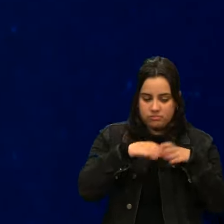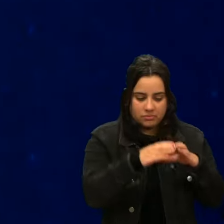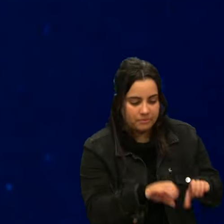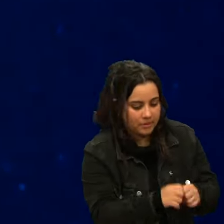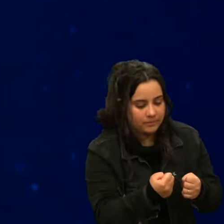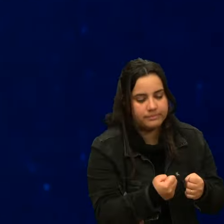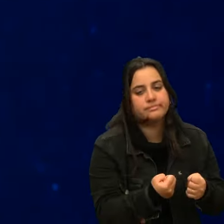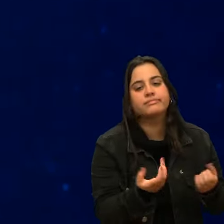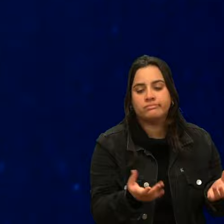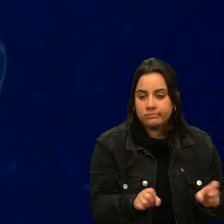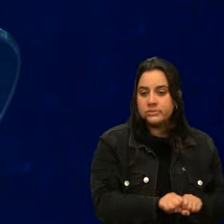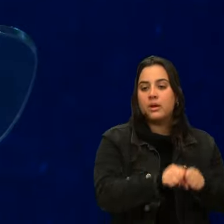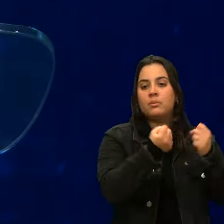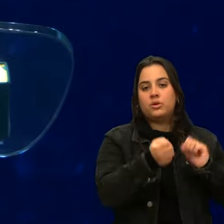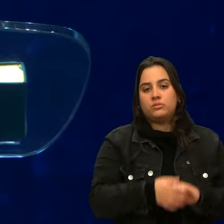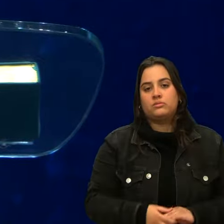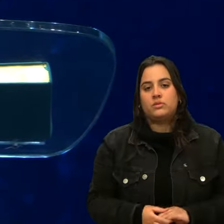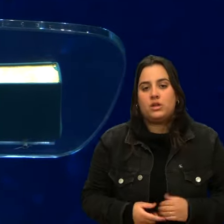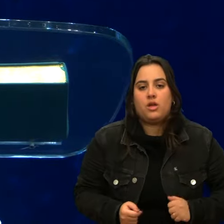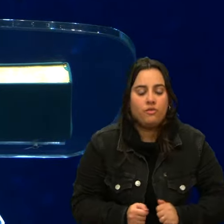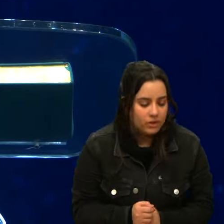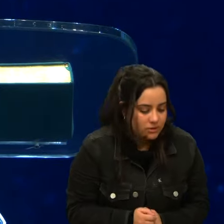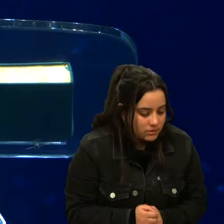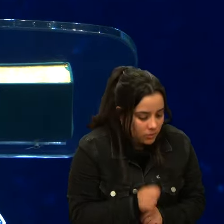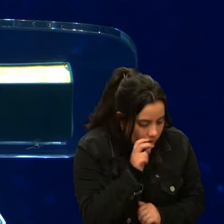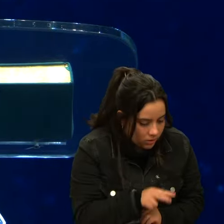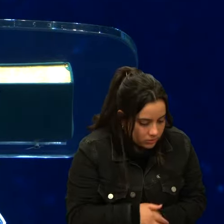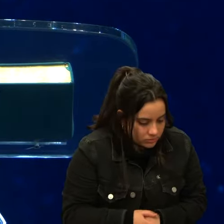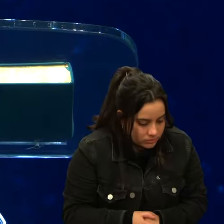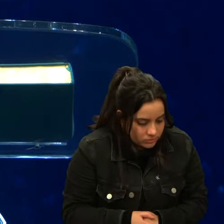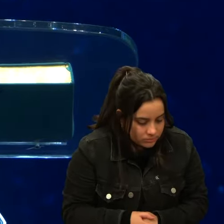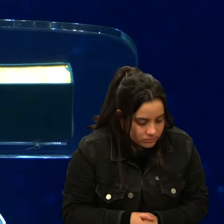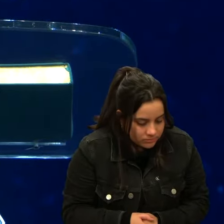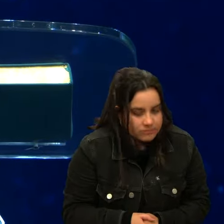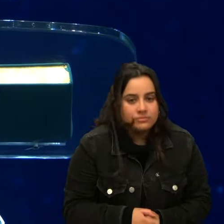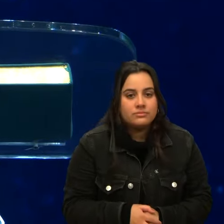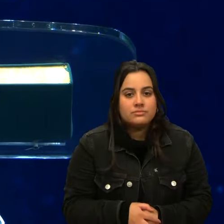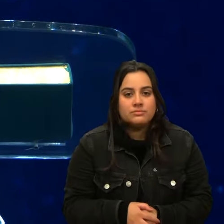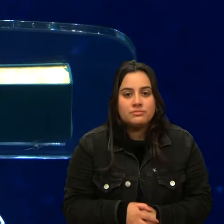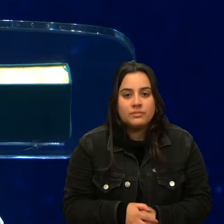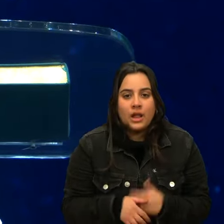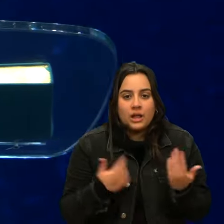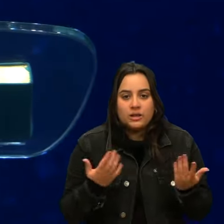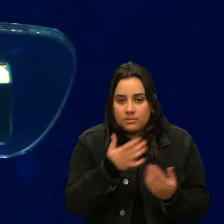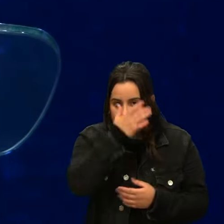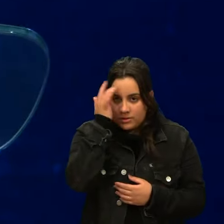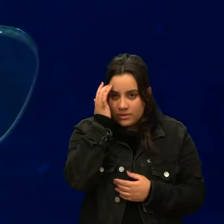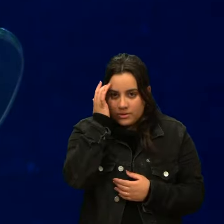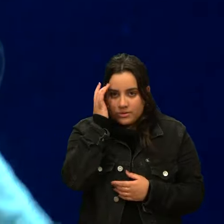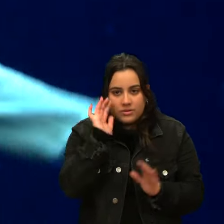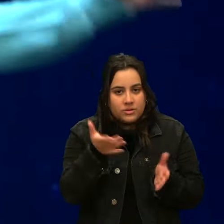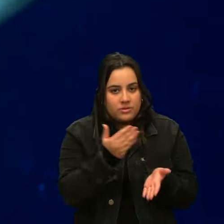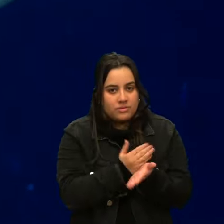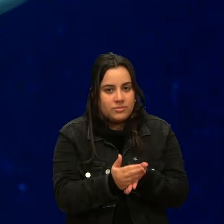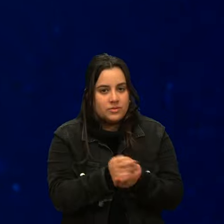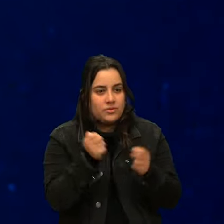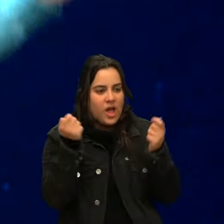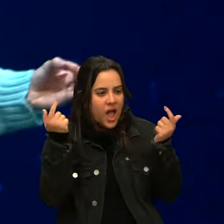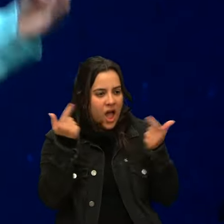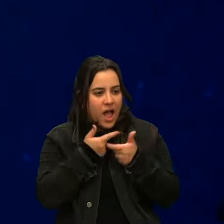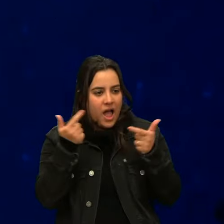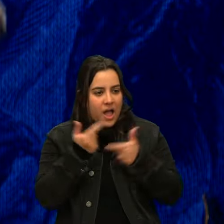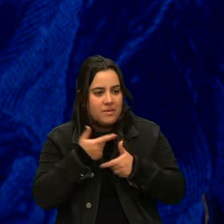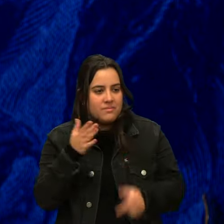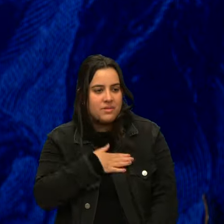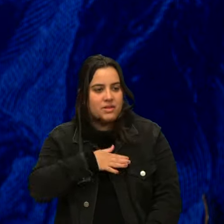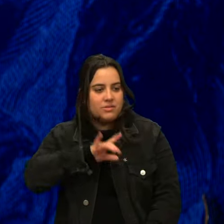estragou. Quebrou. Eu fiquei sem reação na hora, fiquei olhando assim para o chão. Aí o pessoal da minha equipe já começou a rir e falou, meu Deus, a